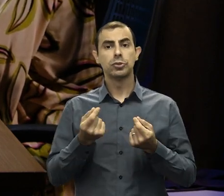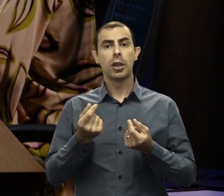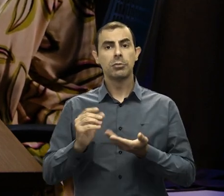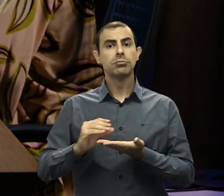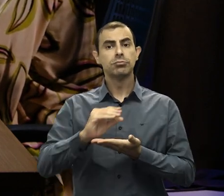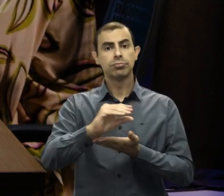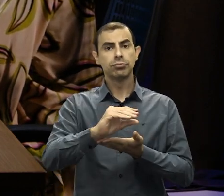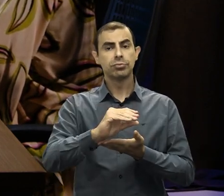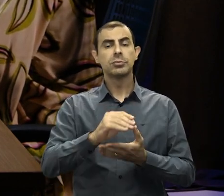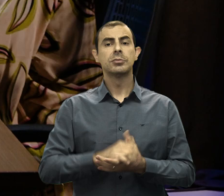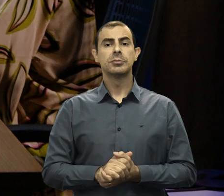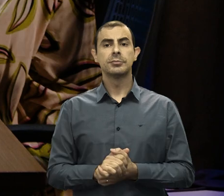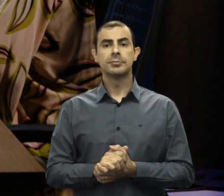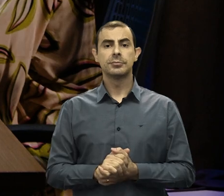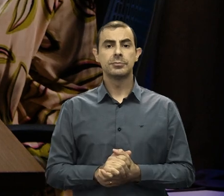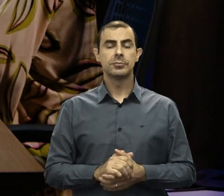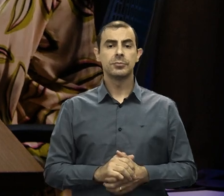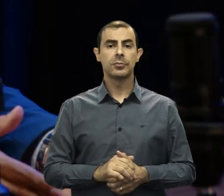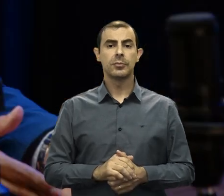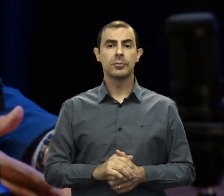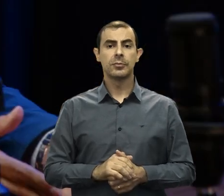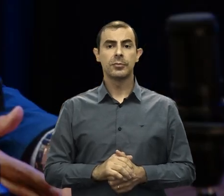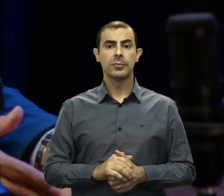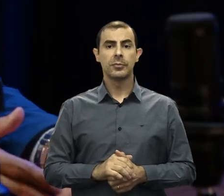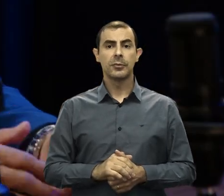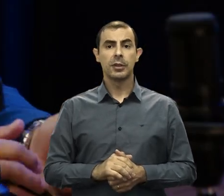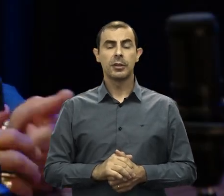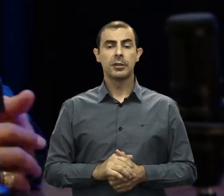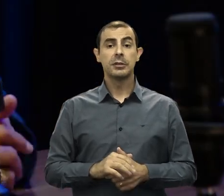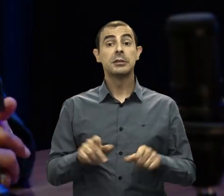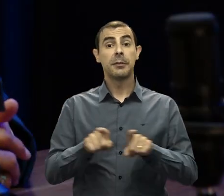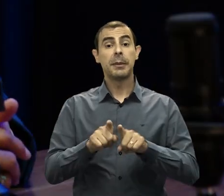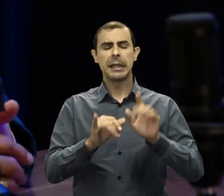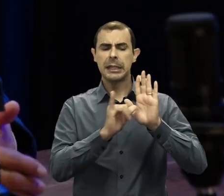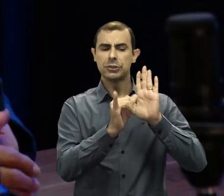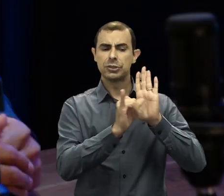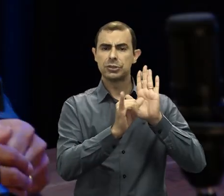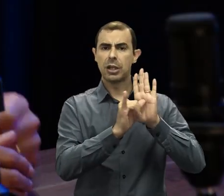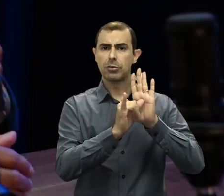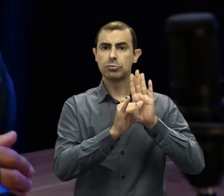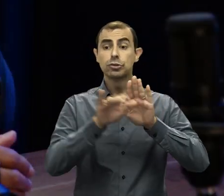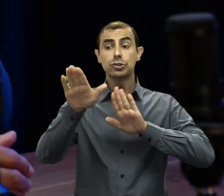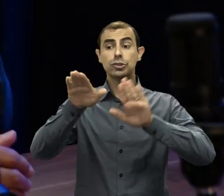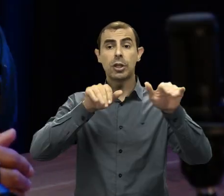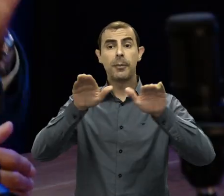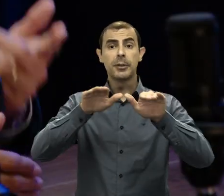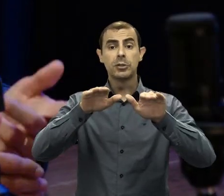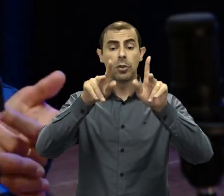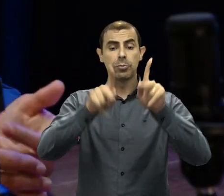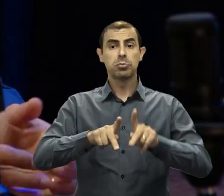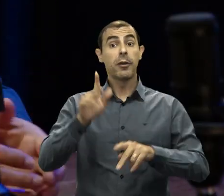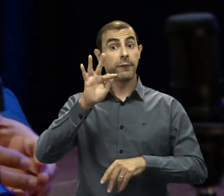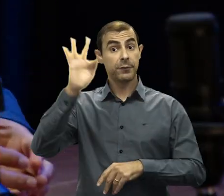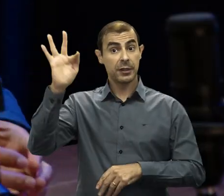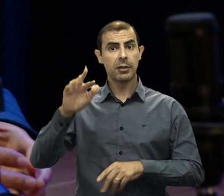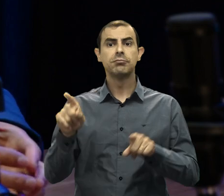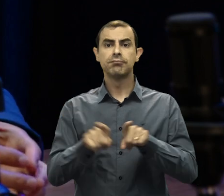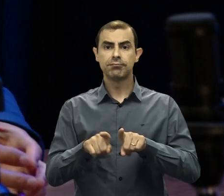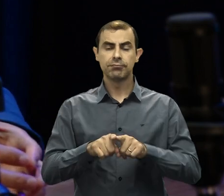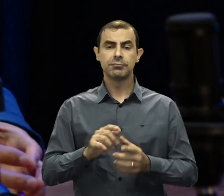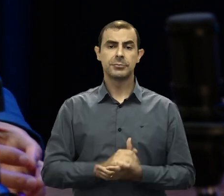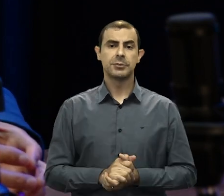de captação de recursos federais. Então, também tem editais de chamamento público federais.